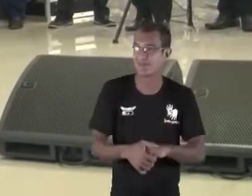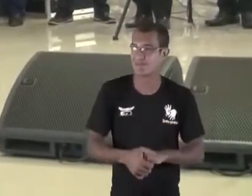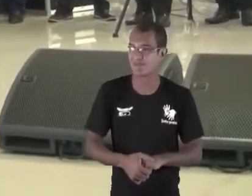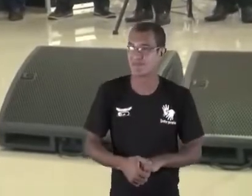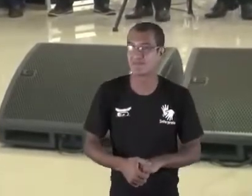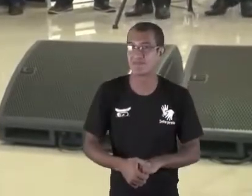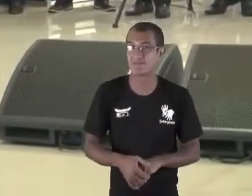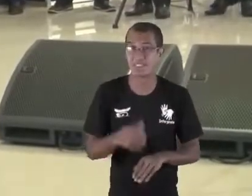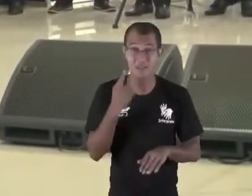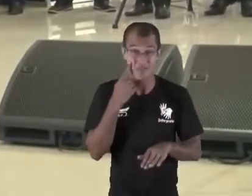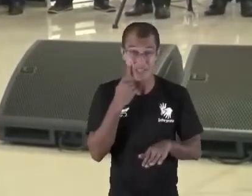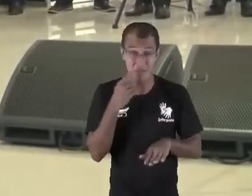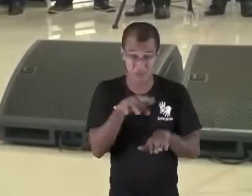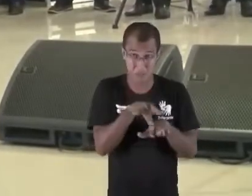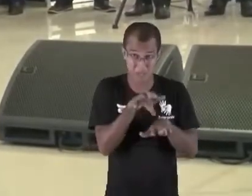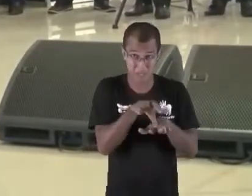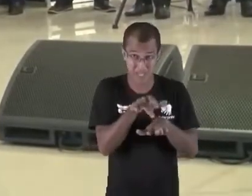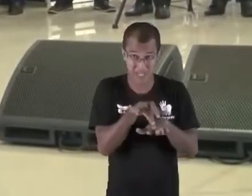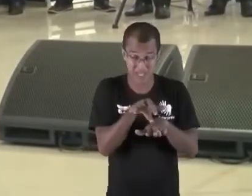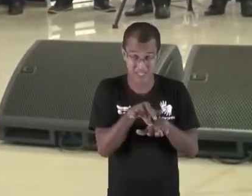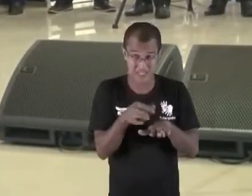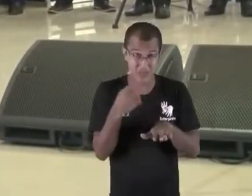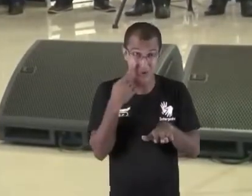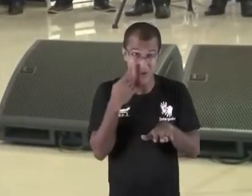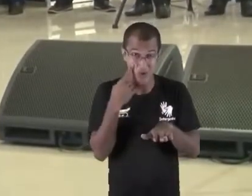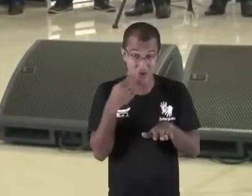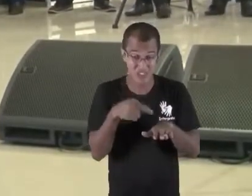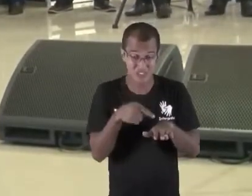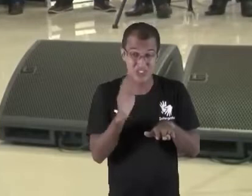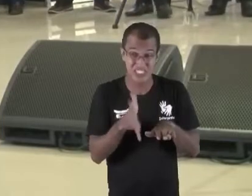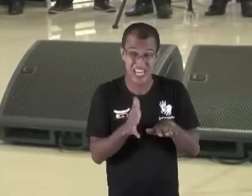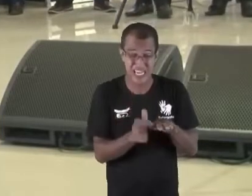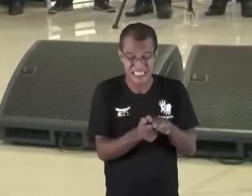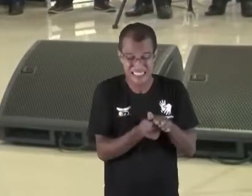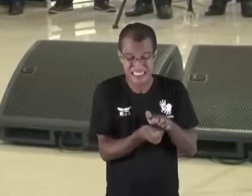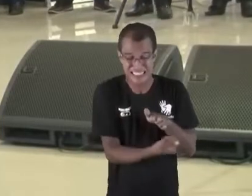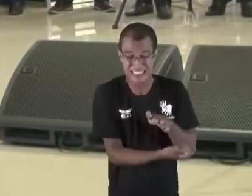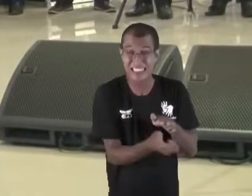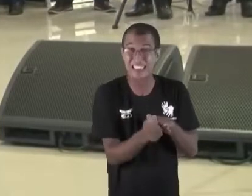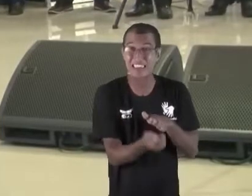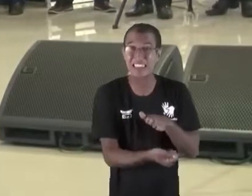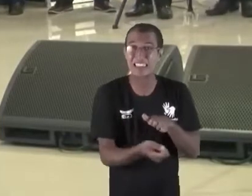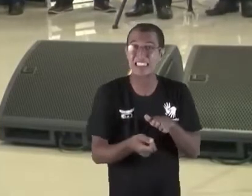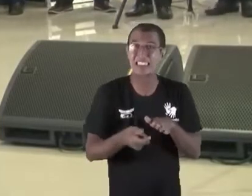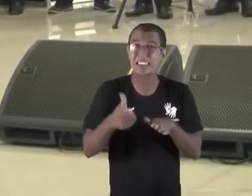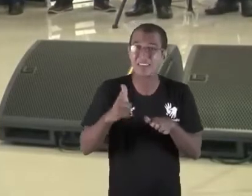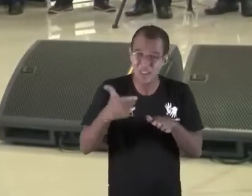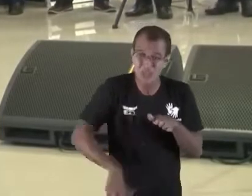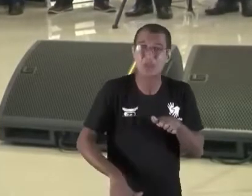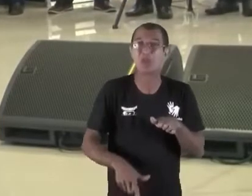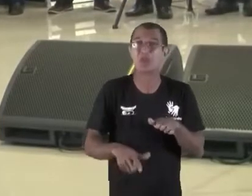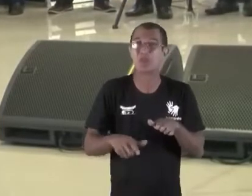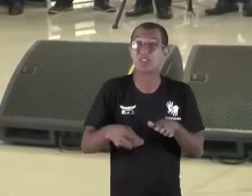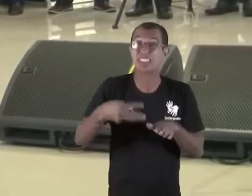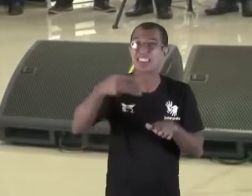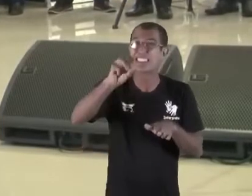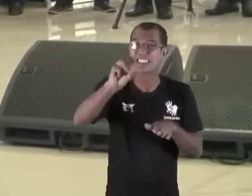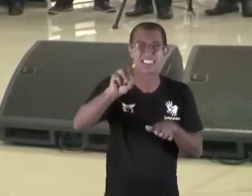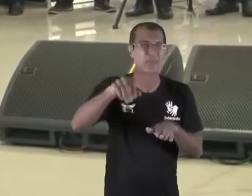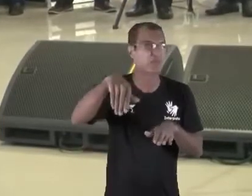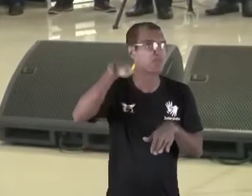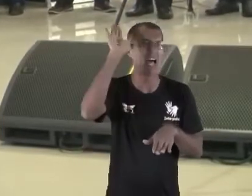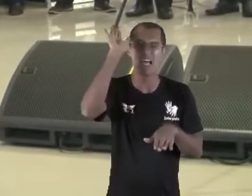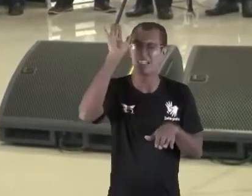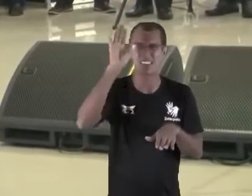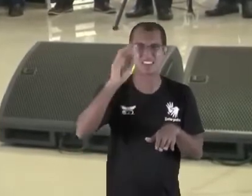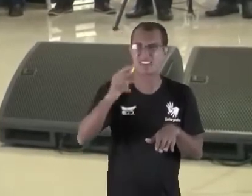Está vendo esses pés? Já ficou na carne viva mais de 30 vezes. Eu